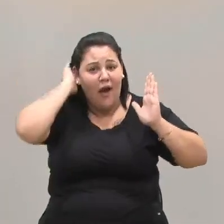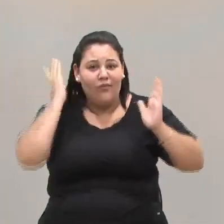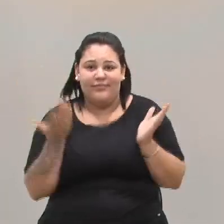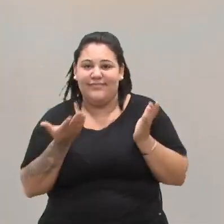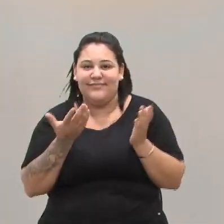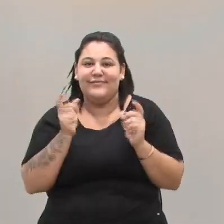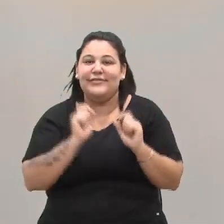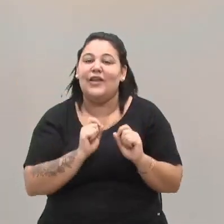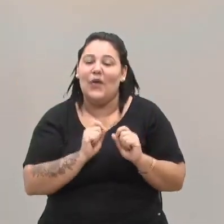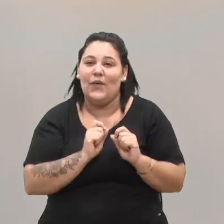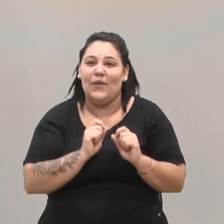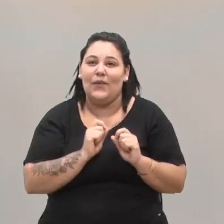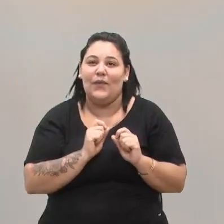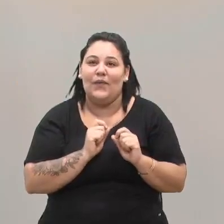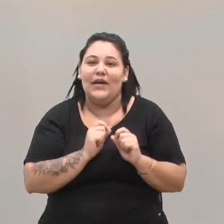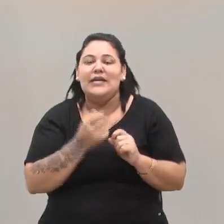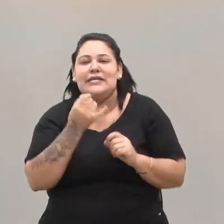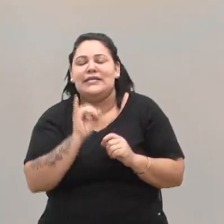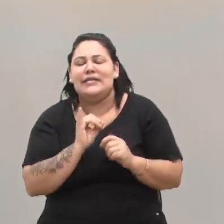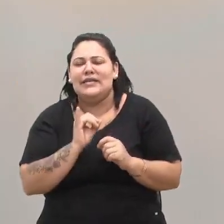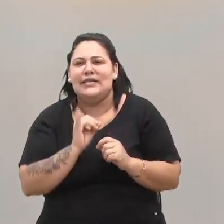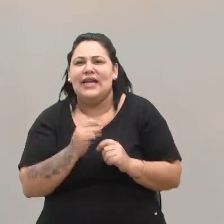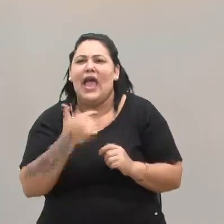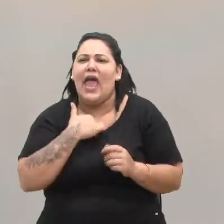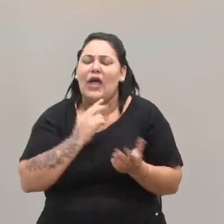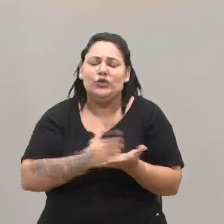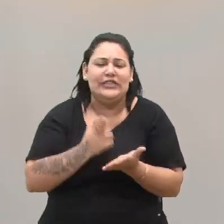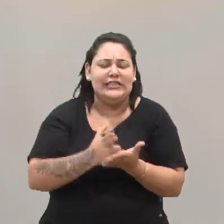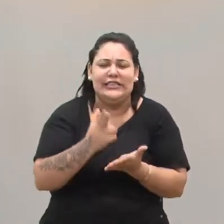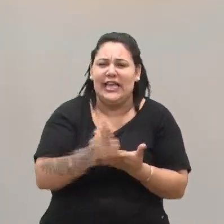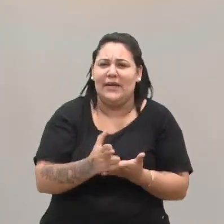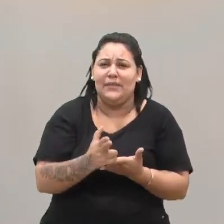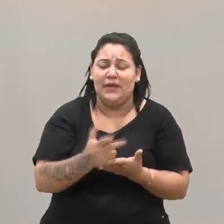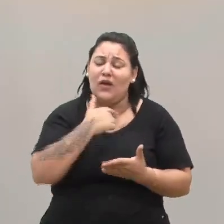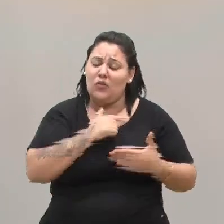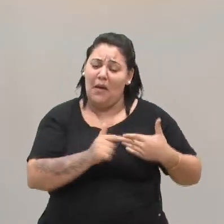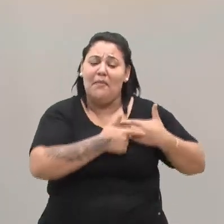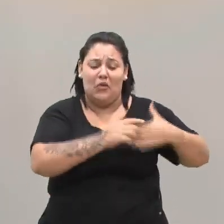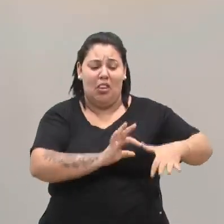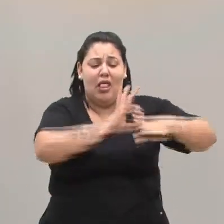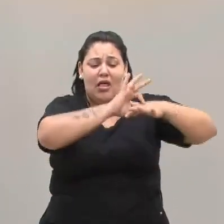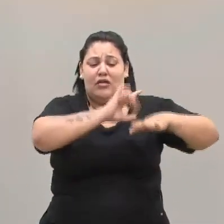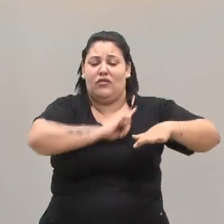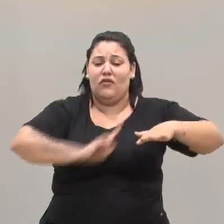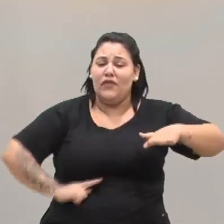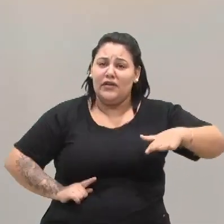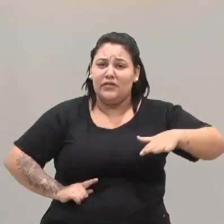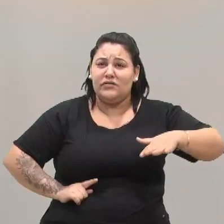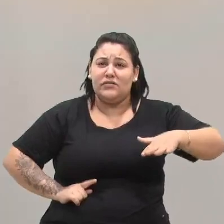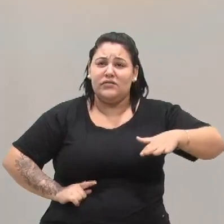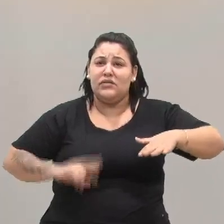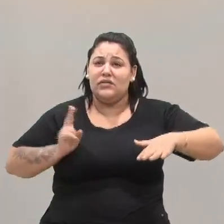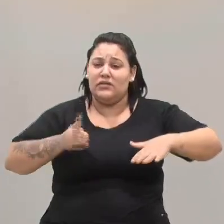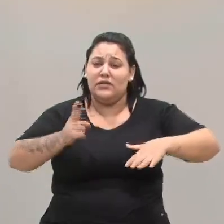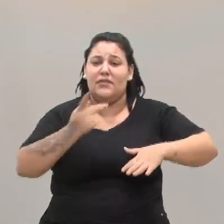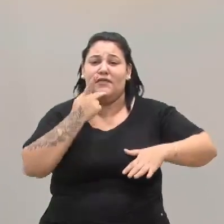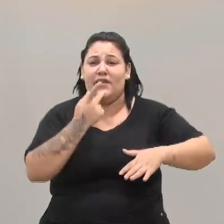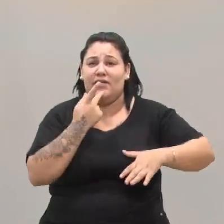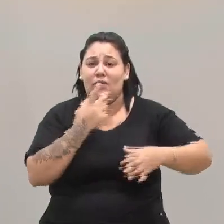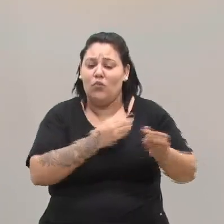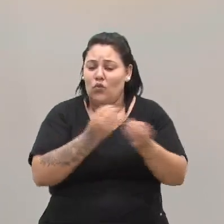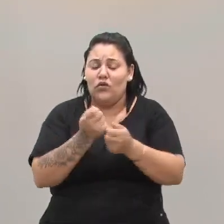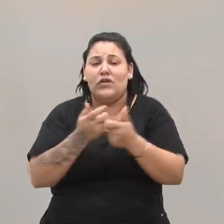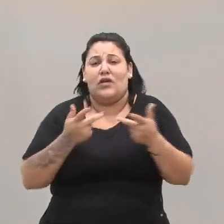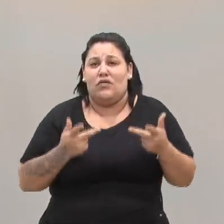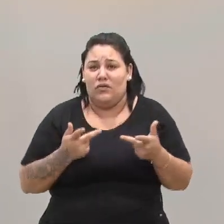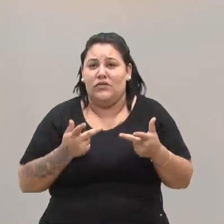dizer, eu sempre, como líder do governo, eu sempre dizia que muita coisa caiu